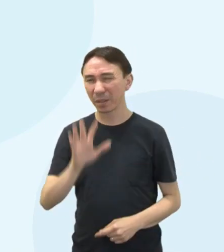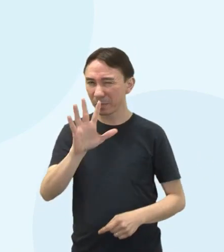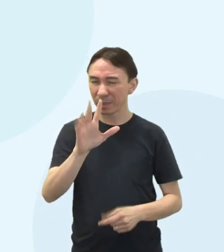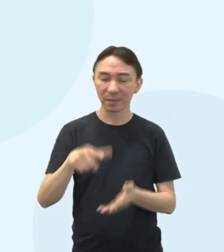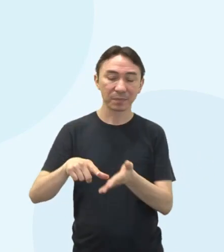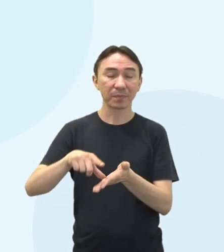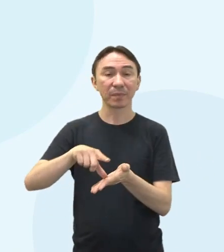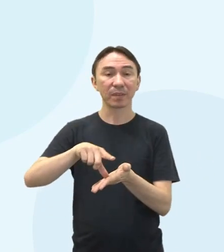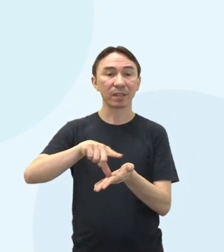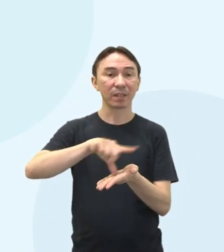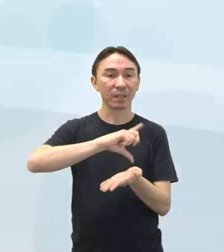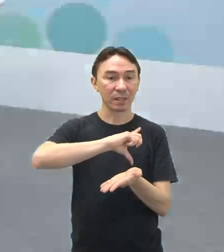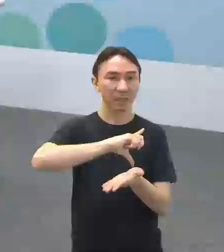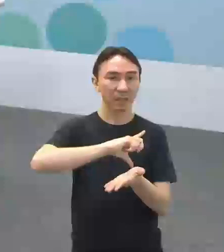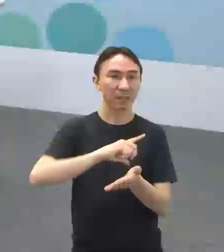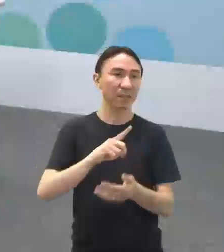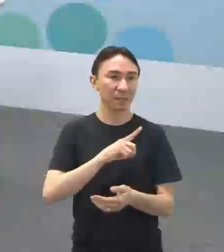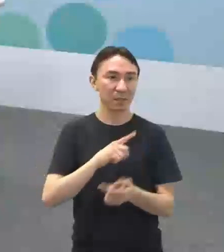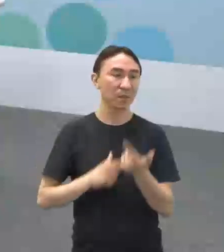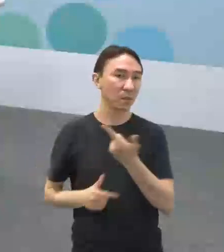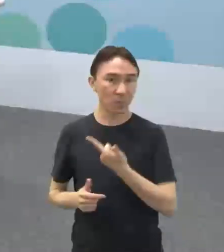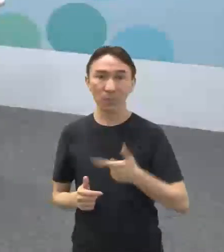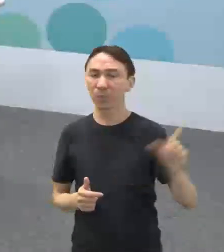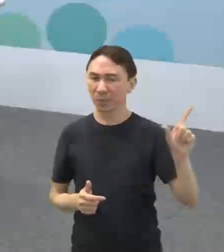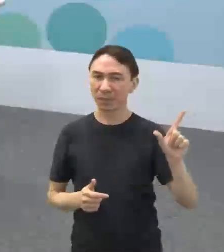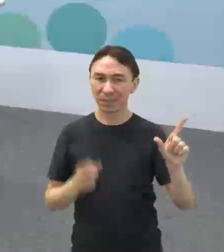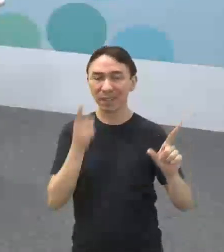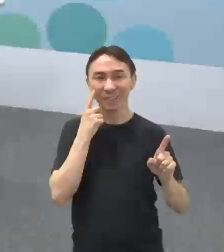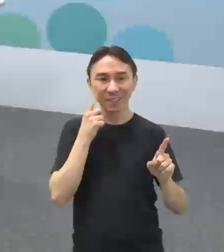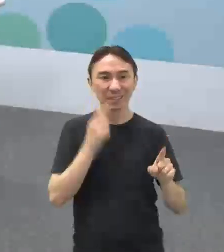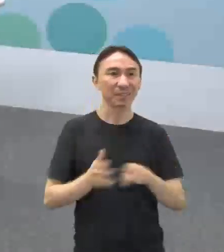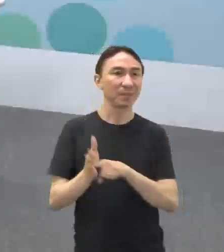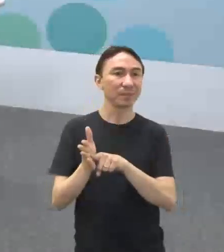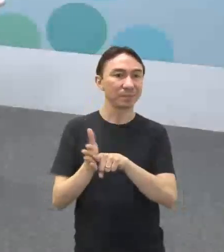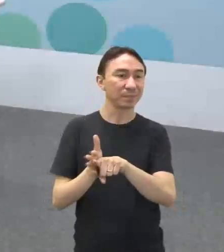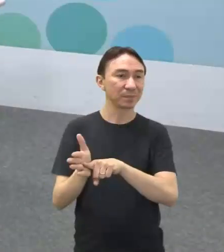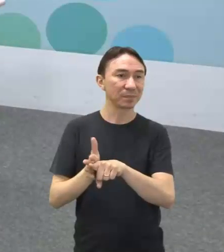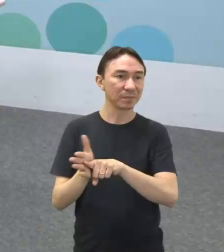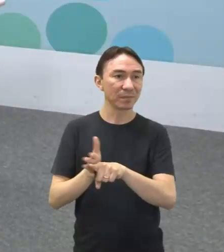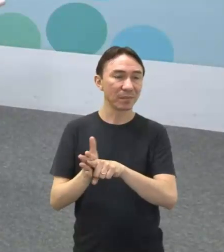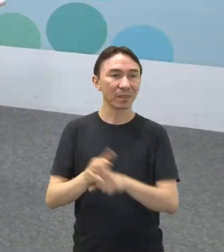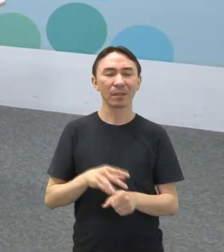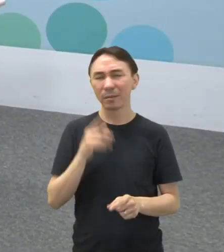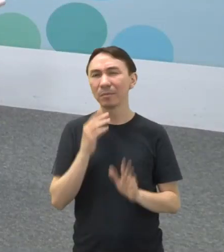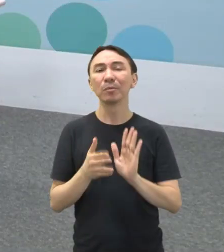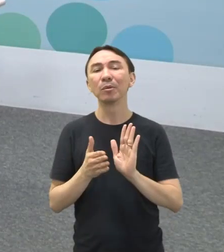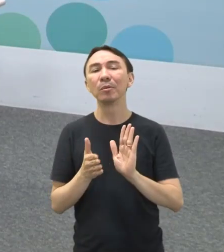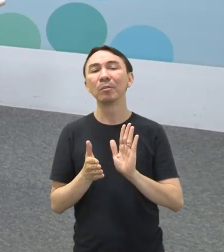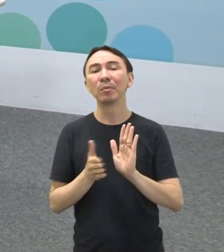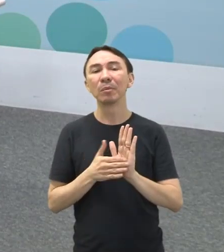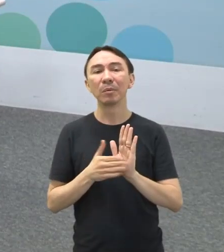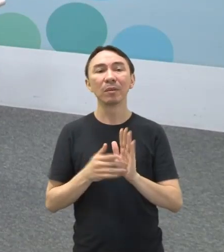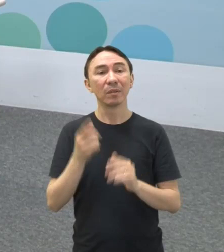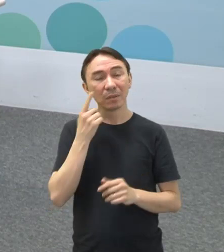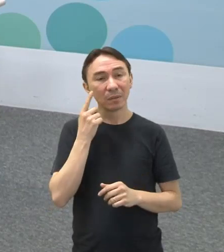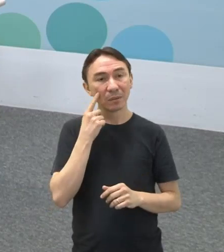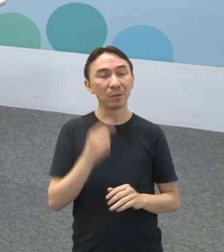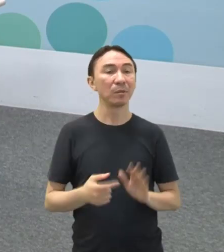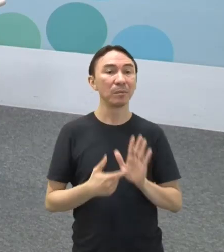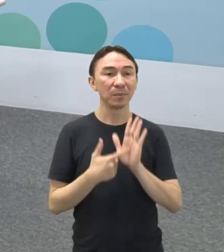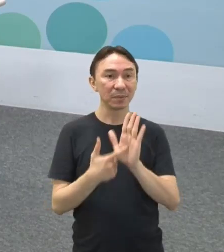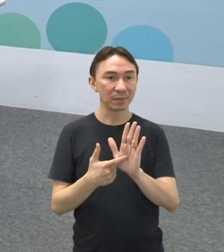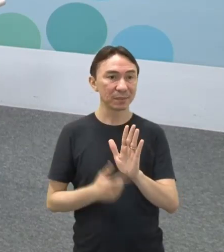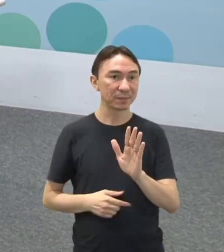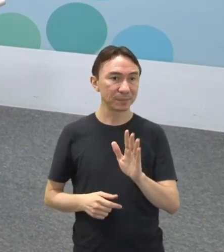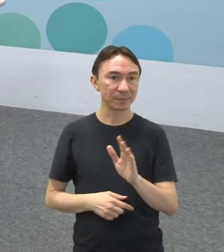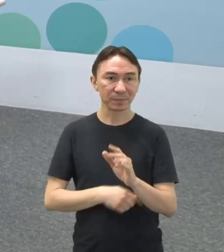partir aí para outra abordagem né da investigação Sim vou protou que a gente mostre o dominó aí né